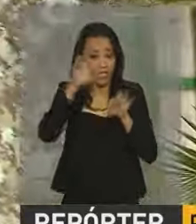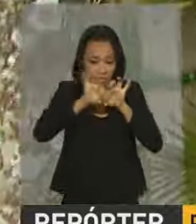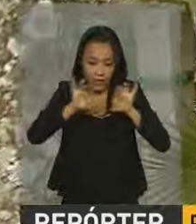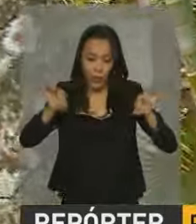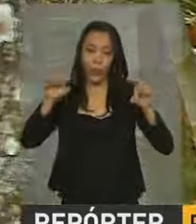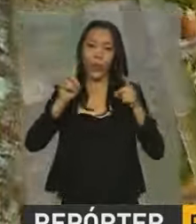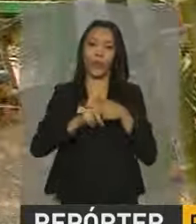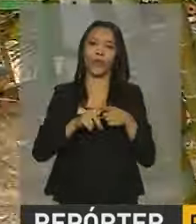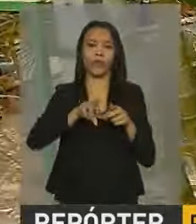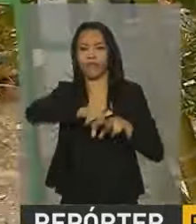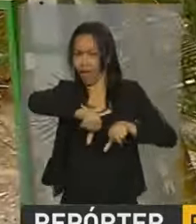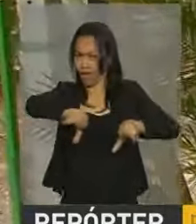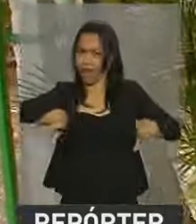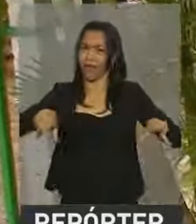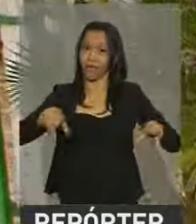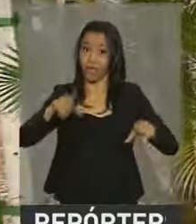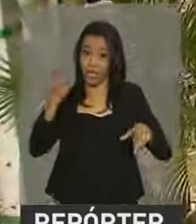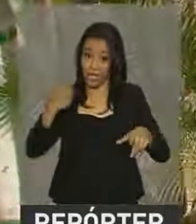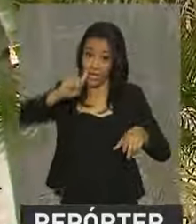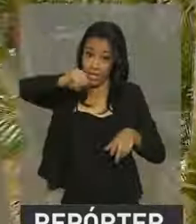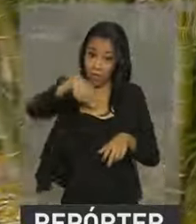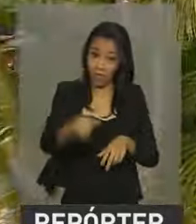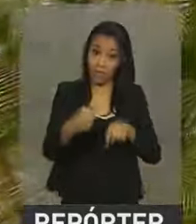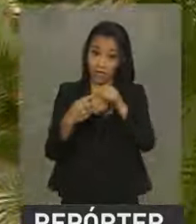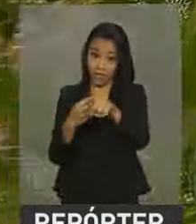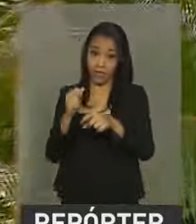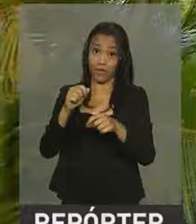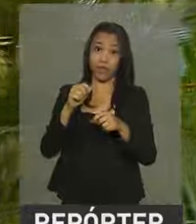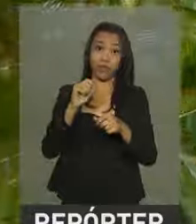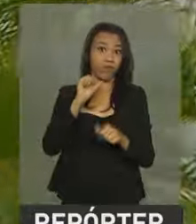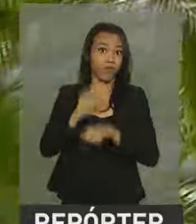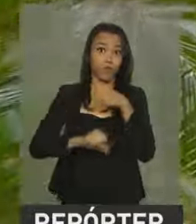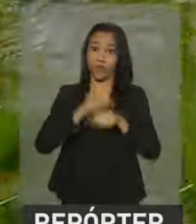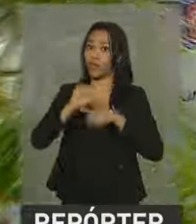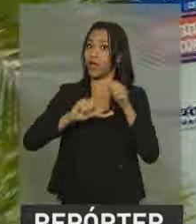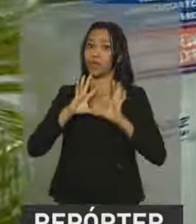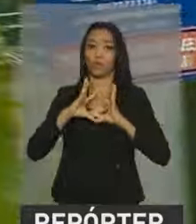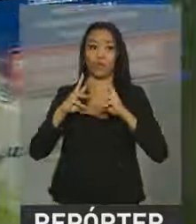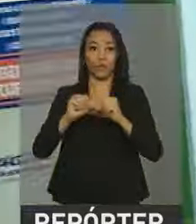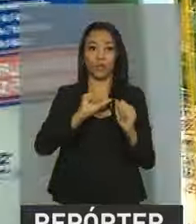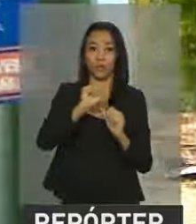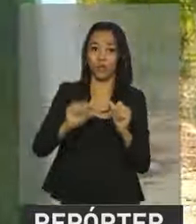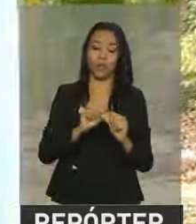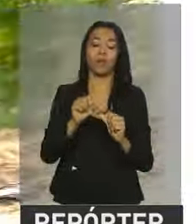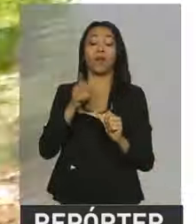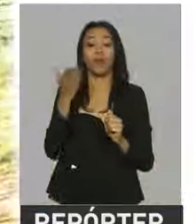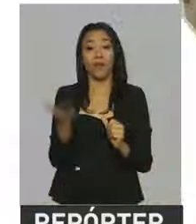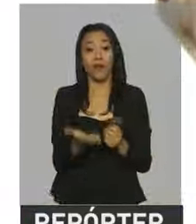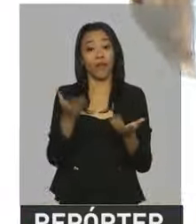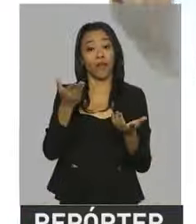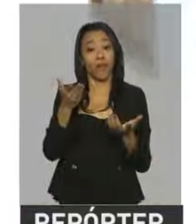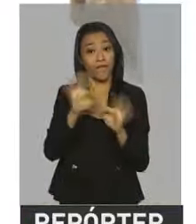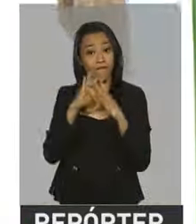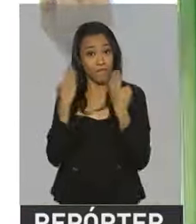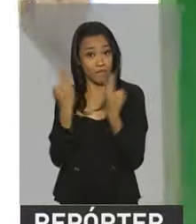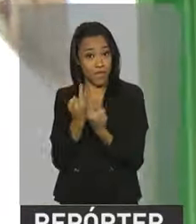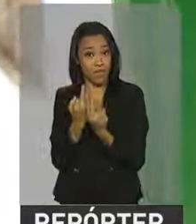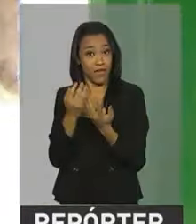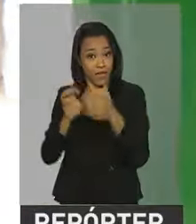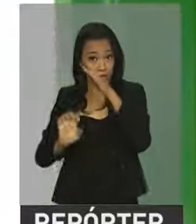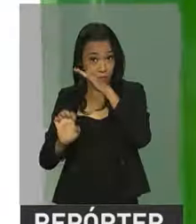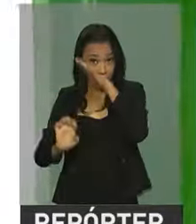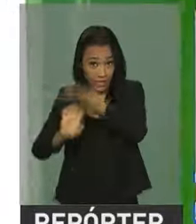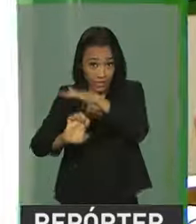verduras quando chegou a vez da Pupunha tiveram que mudar tudo e transformaram o negócio da fam famía em uma